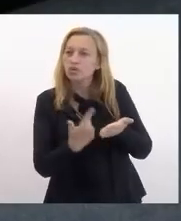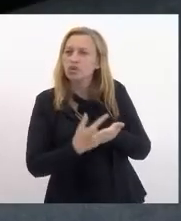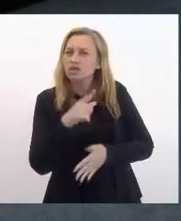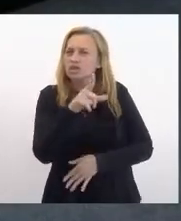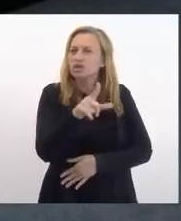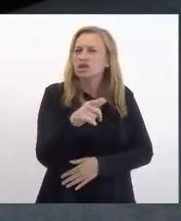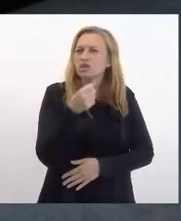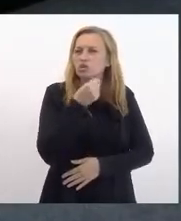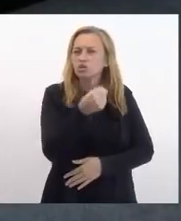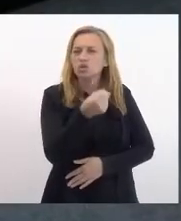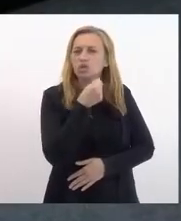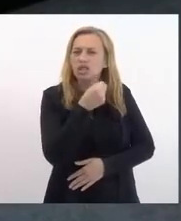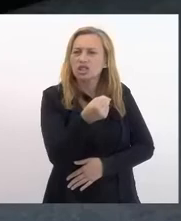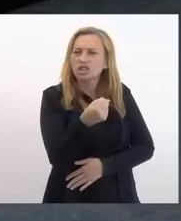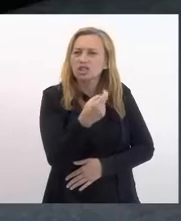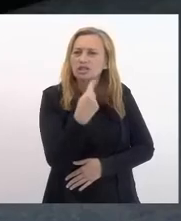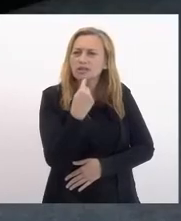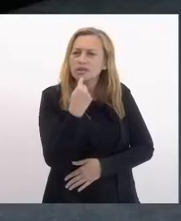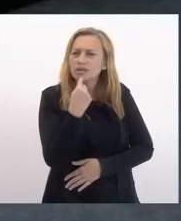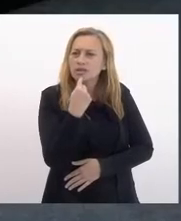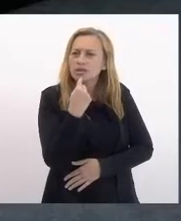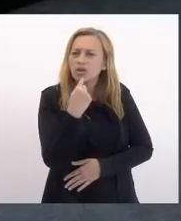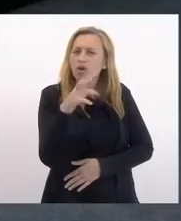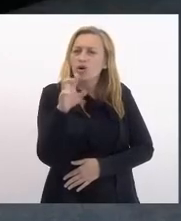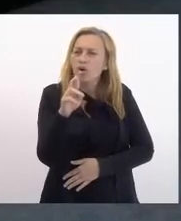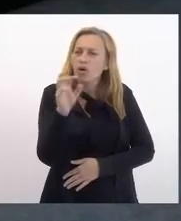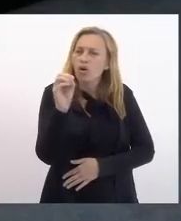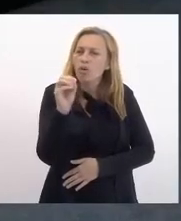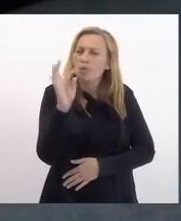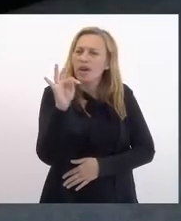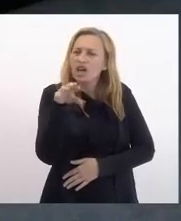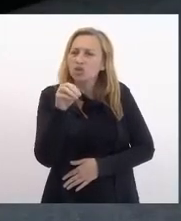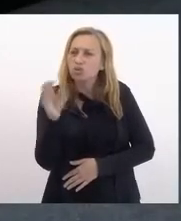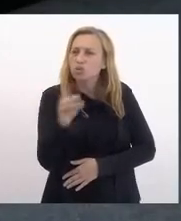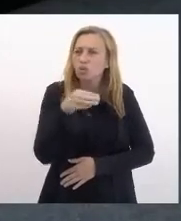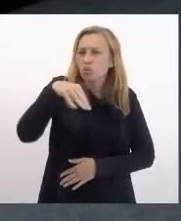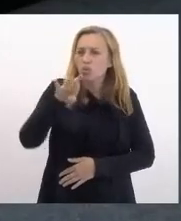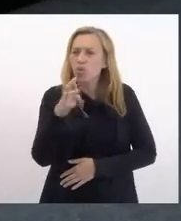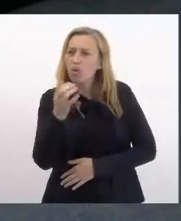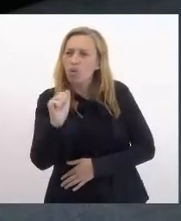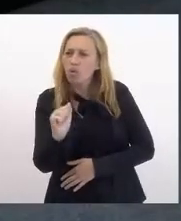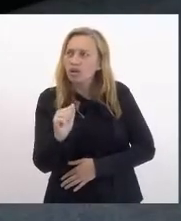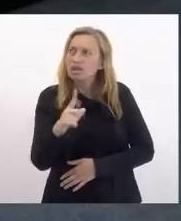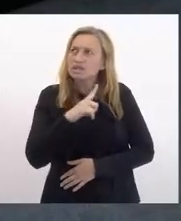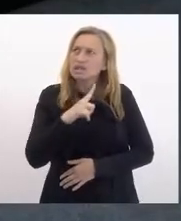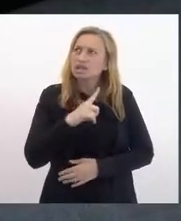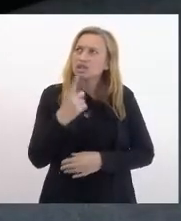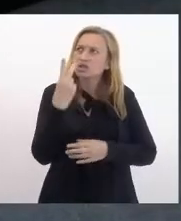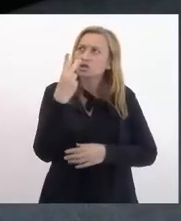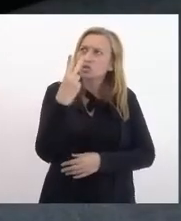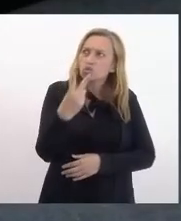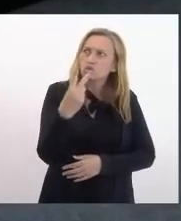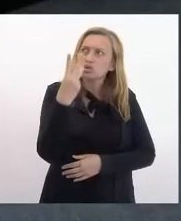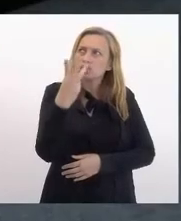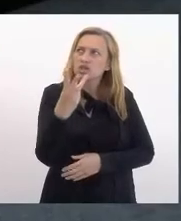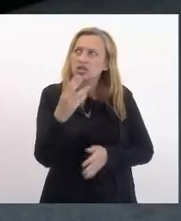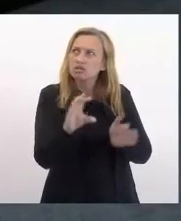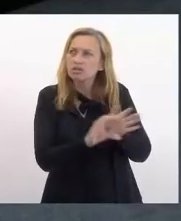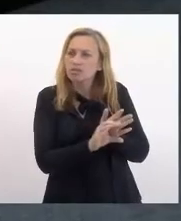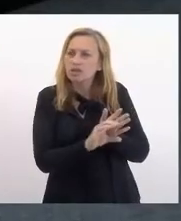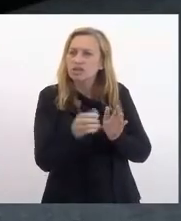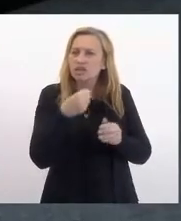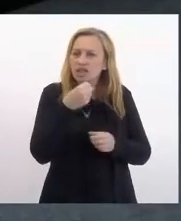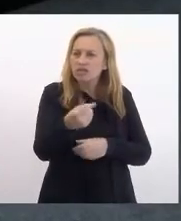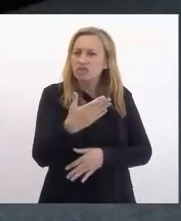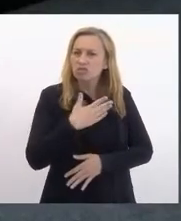um jornalista, Roberto Moura. Esse livro deve ter umas duas ou três páginas, é uma entrevista